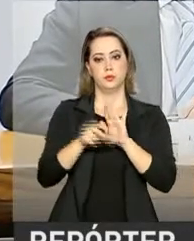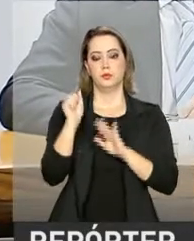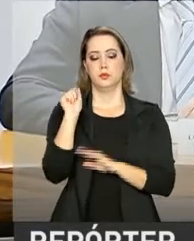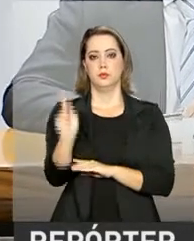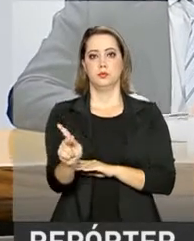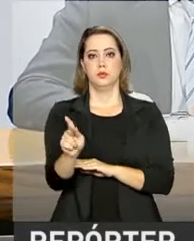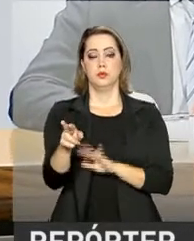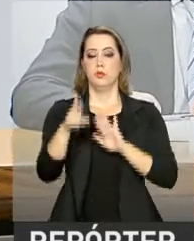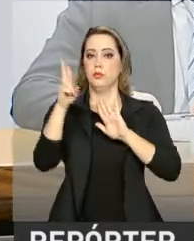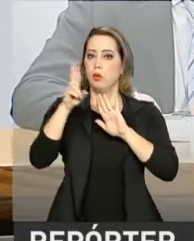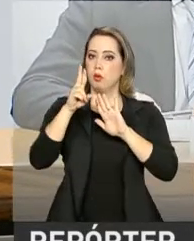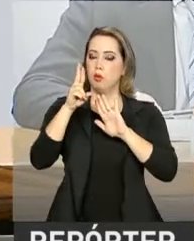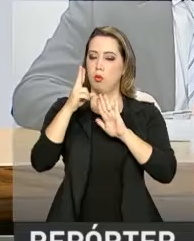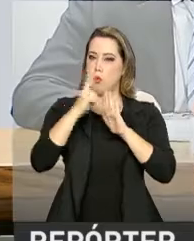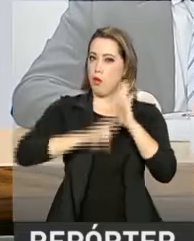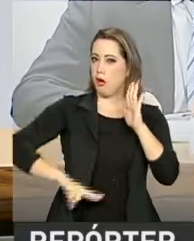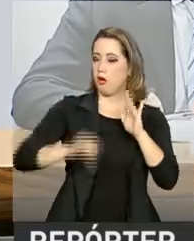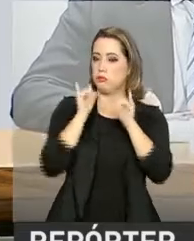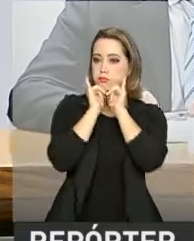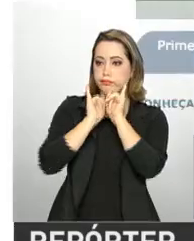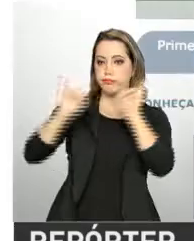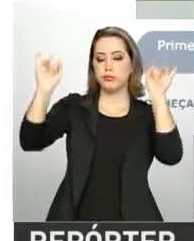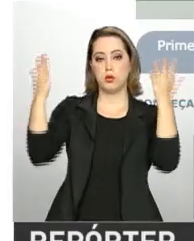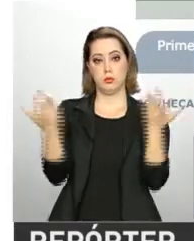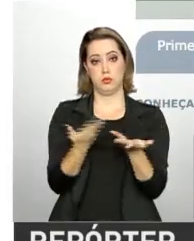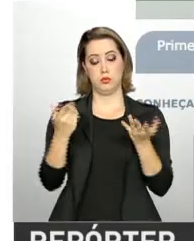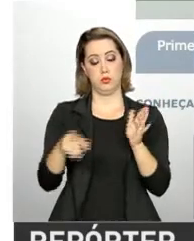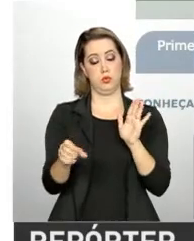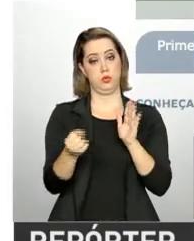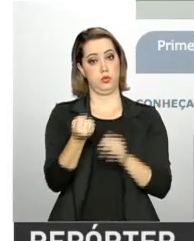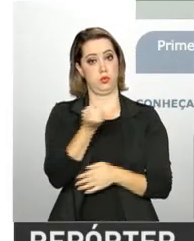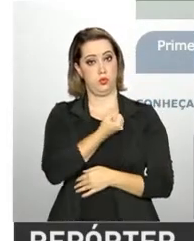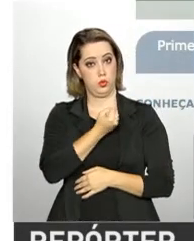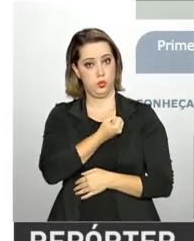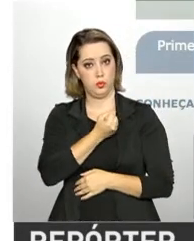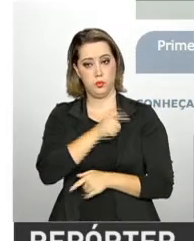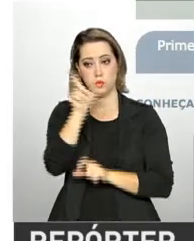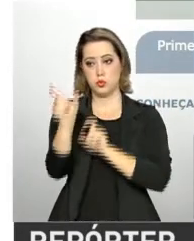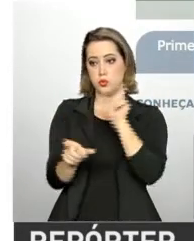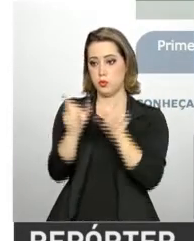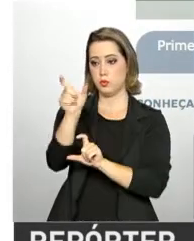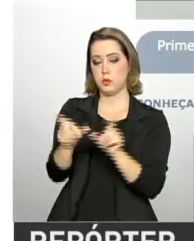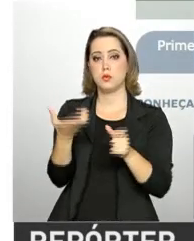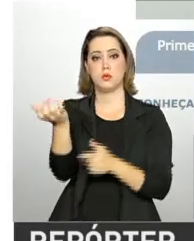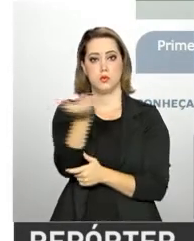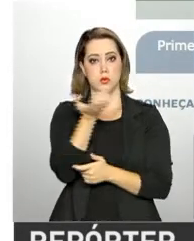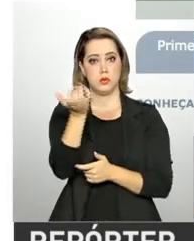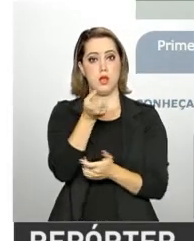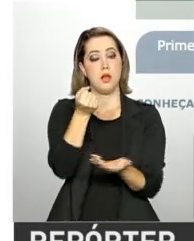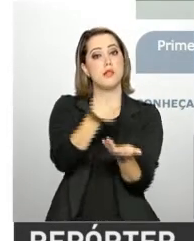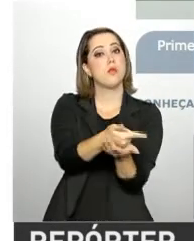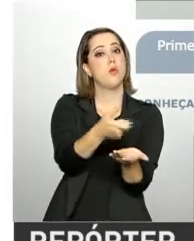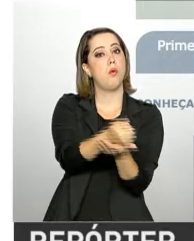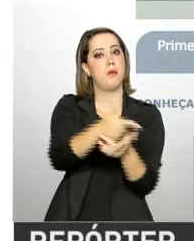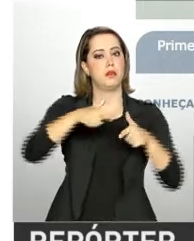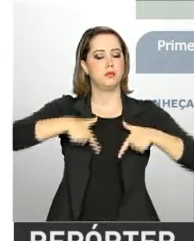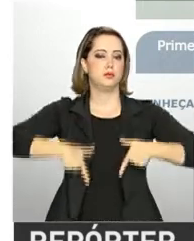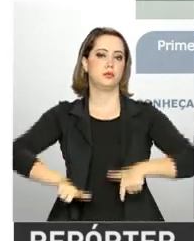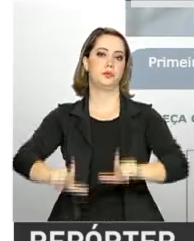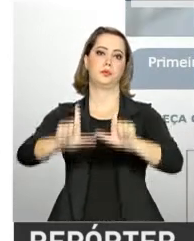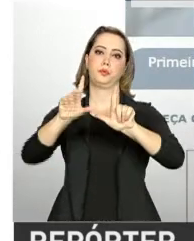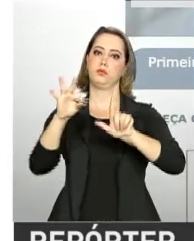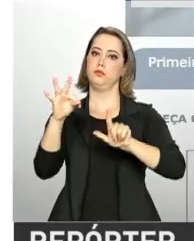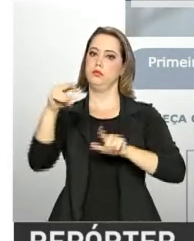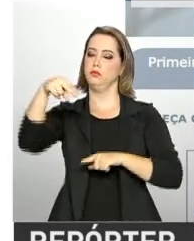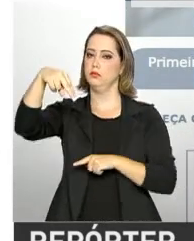relatório divulgado hoje revelou também que o número de cidadãos que se cadastraram para investimentos em títulos públicos do tesouro